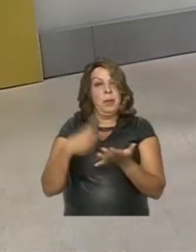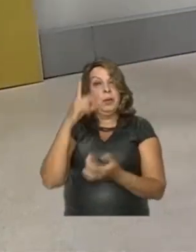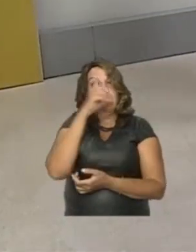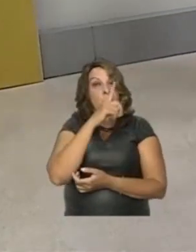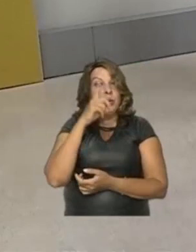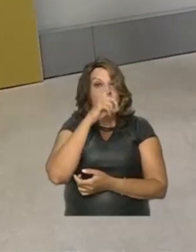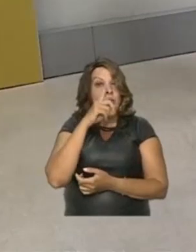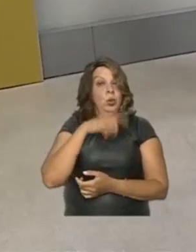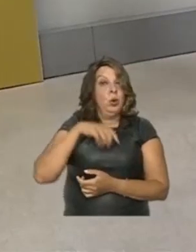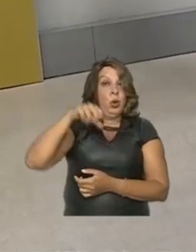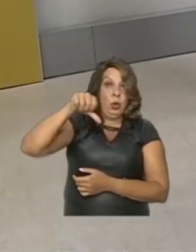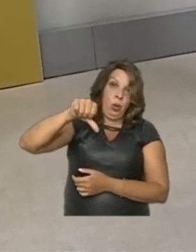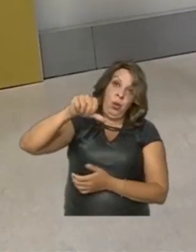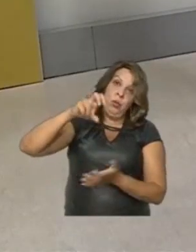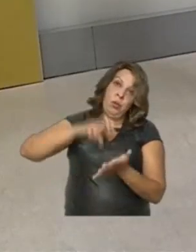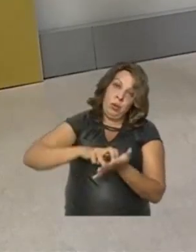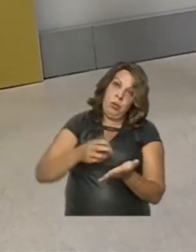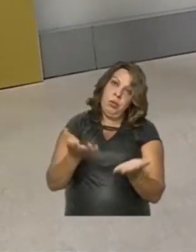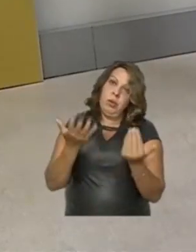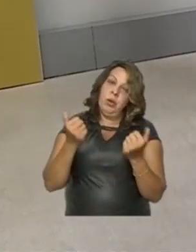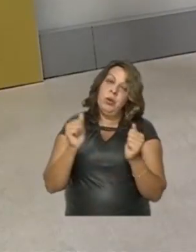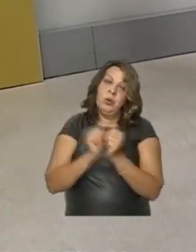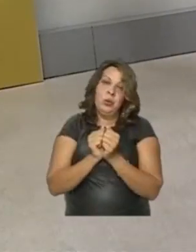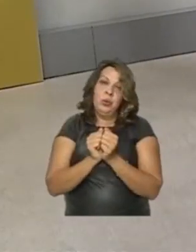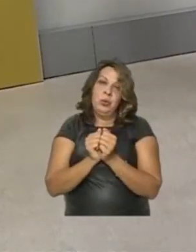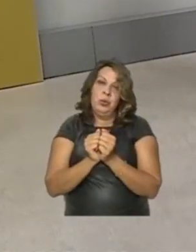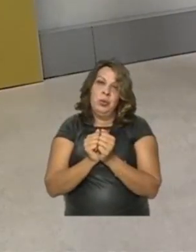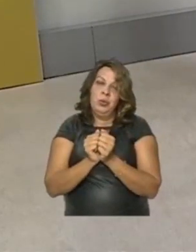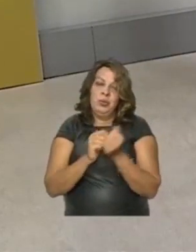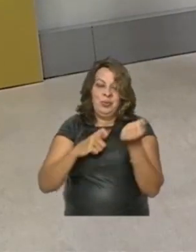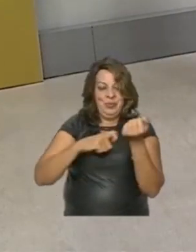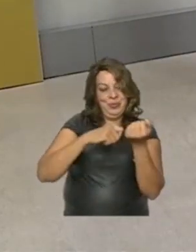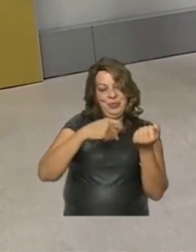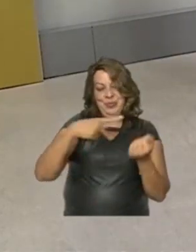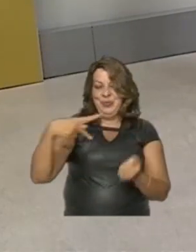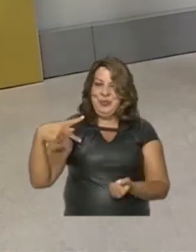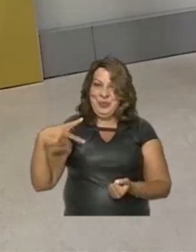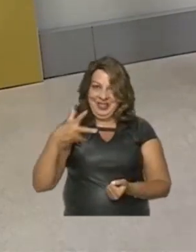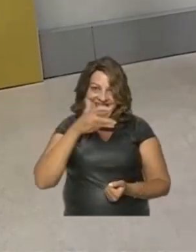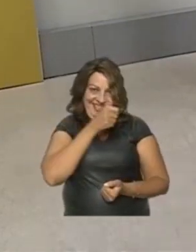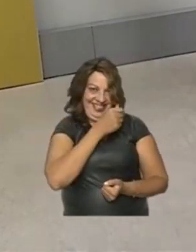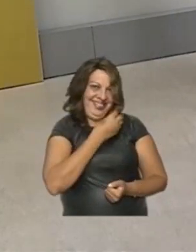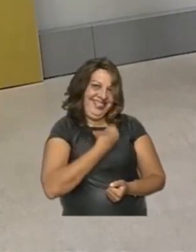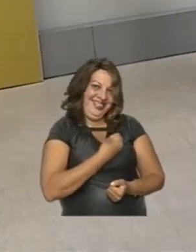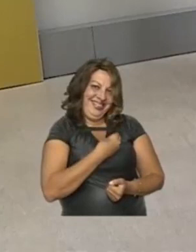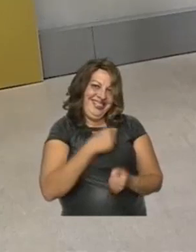Domingo que vem, 9 da manhã, vai assistir a gente aqui, eu e a Jaque, com o nosso Caju Cap,